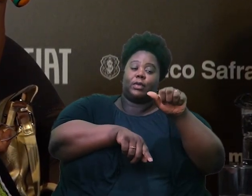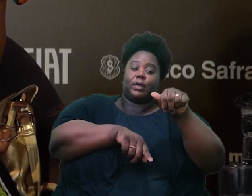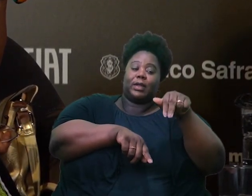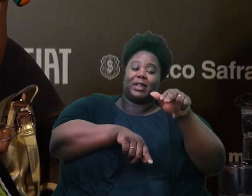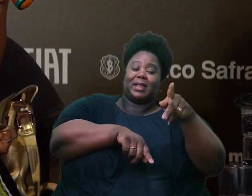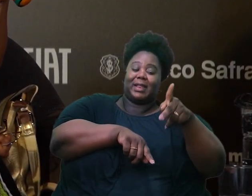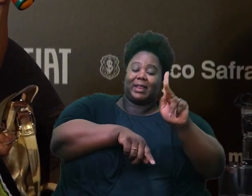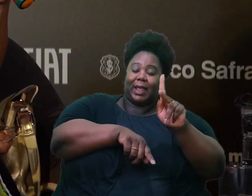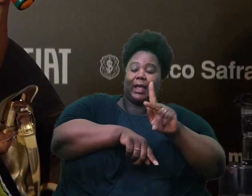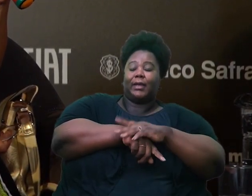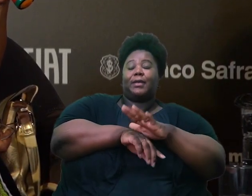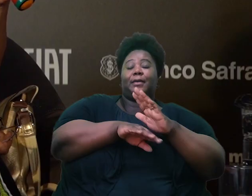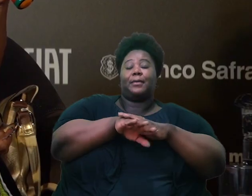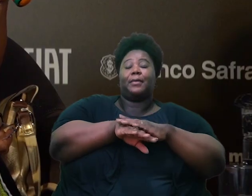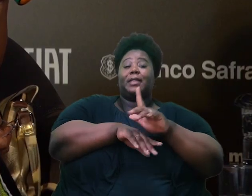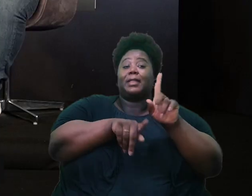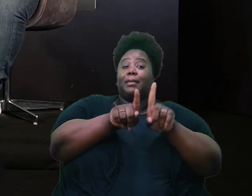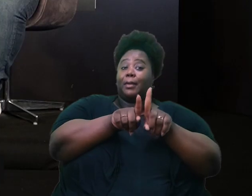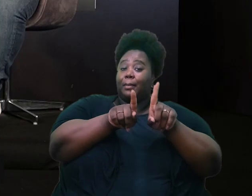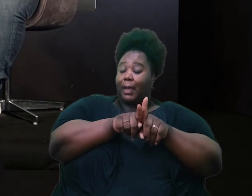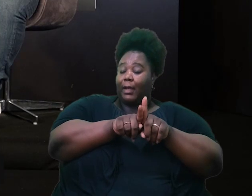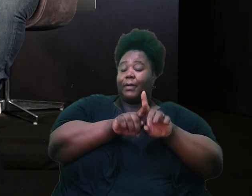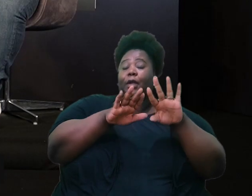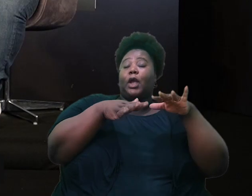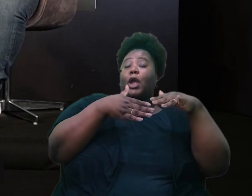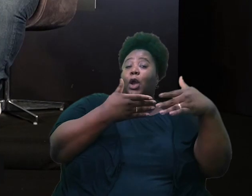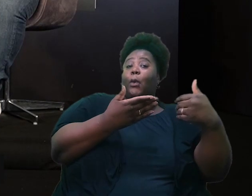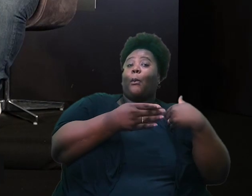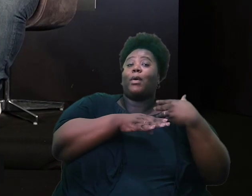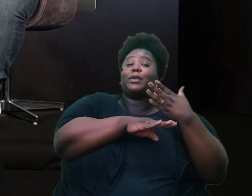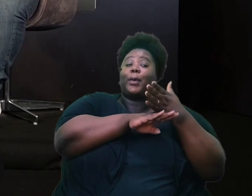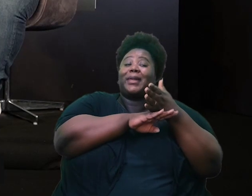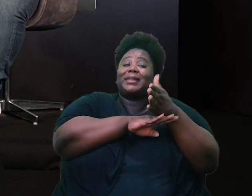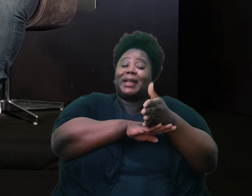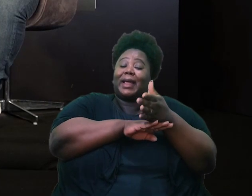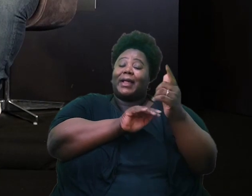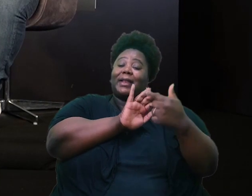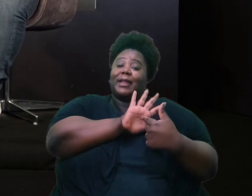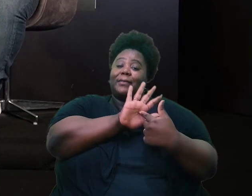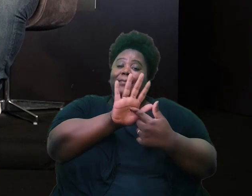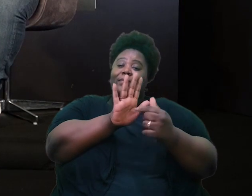sim. E mais, né? Quando eu entrei